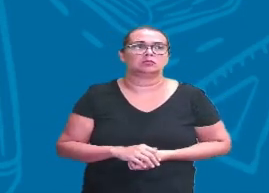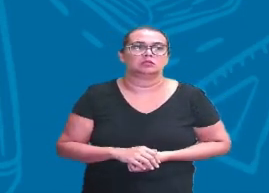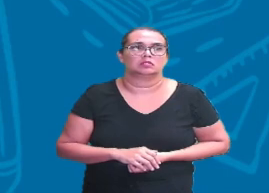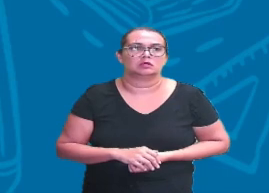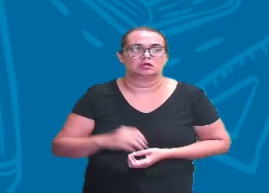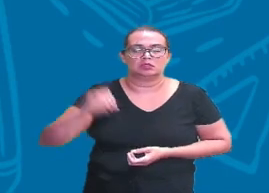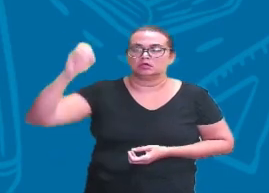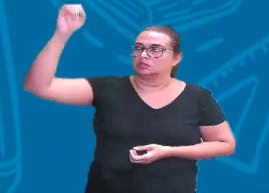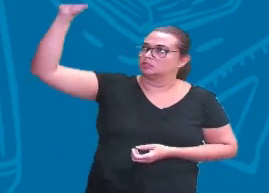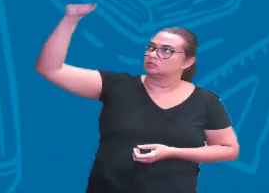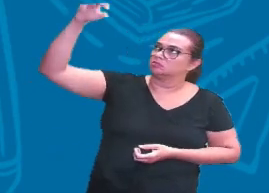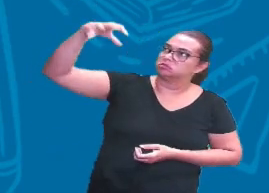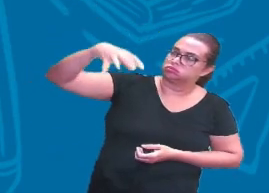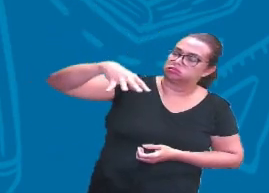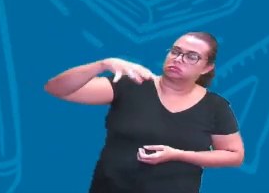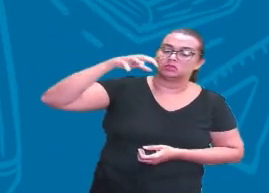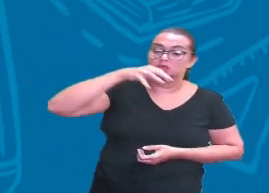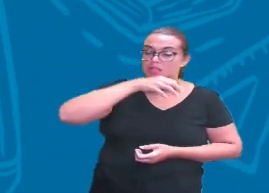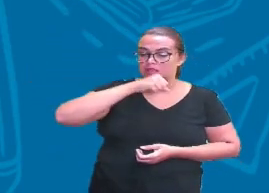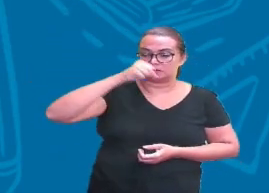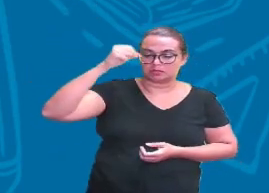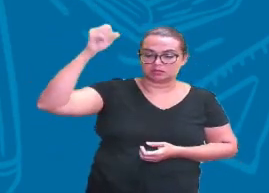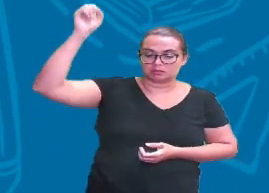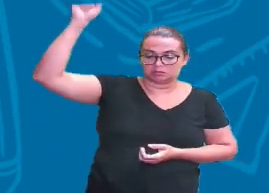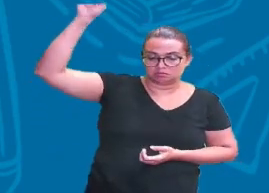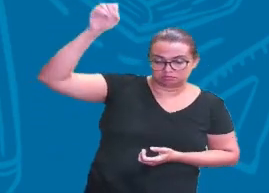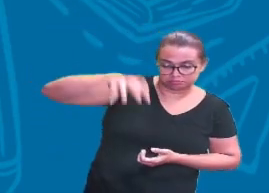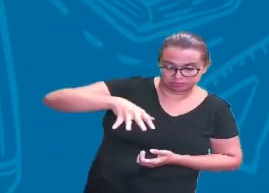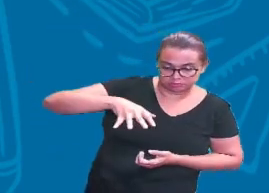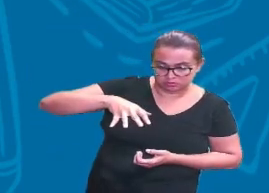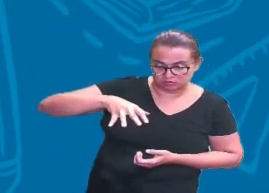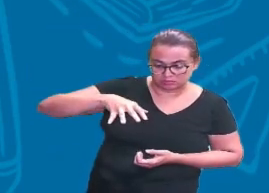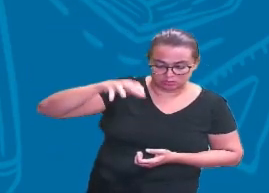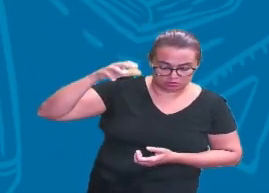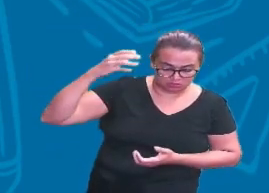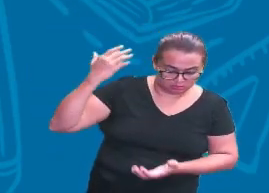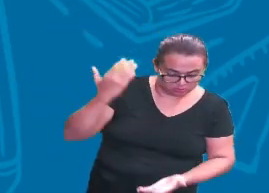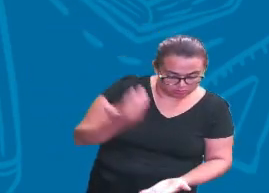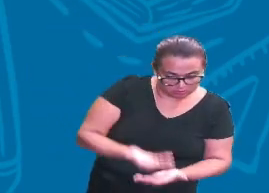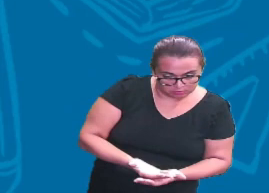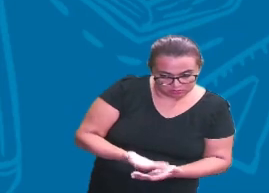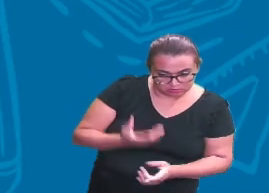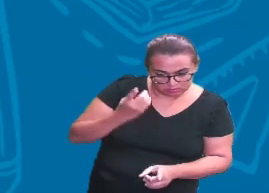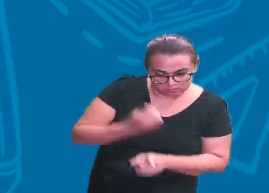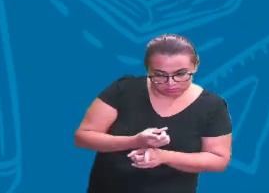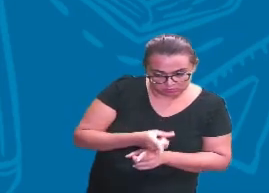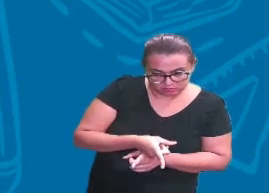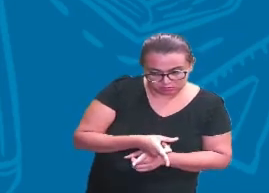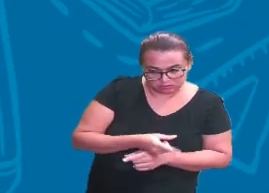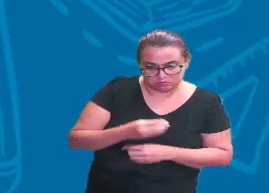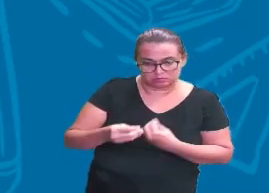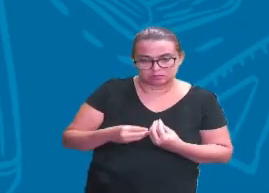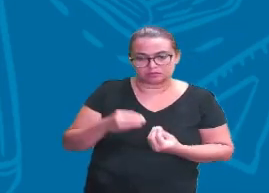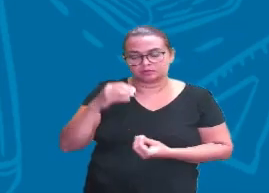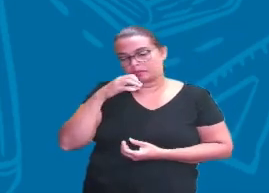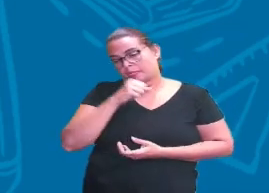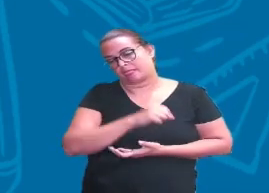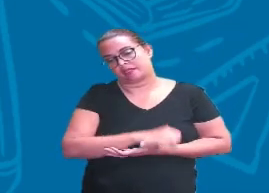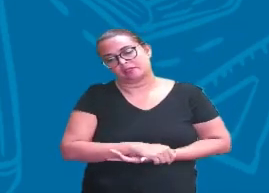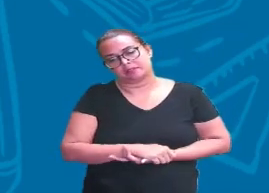na mesma velocidade. E irão chegar no chão também. Claro, é evidente, a gente precisa desconsiderar, tá? Por